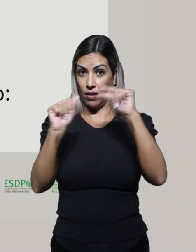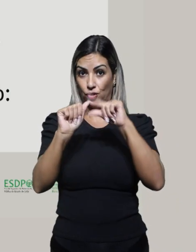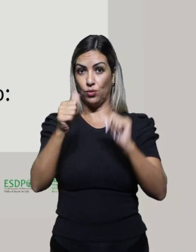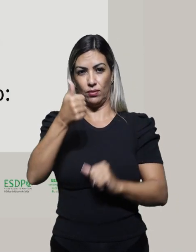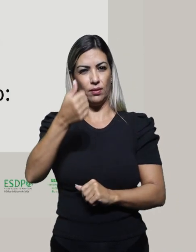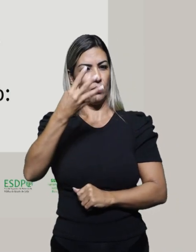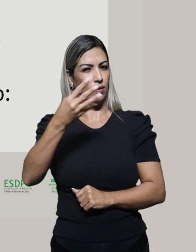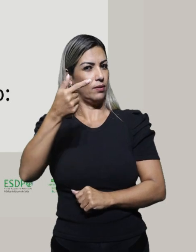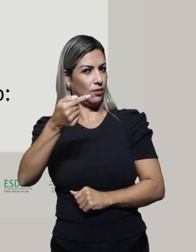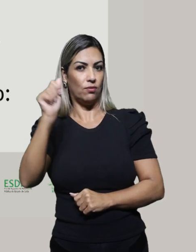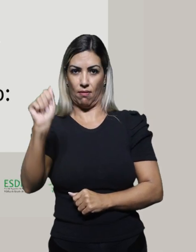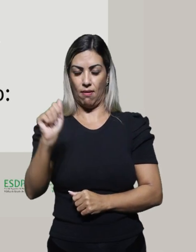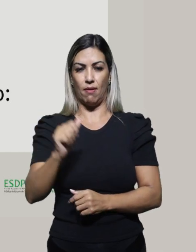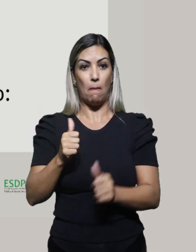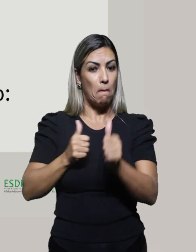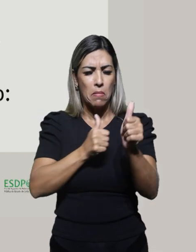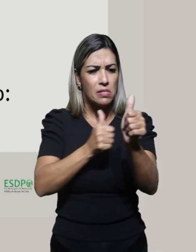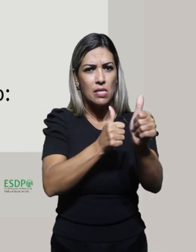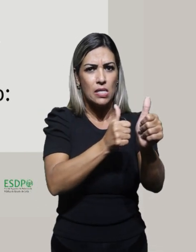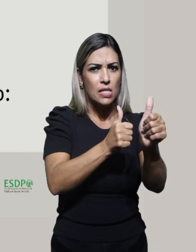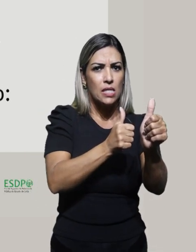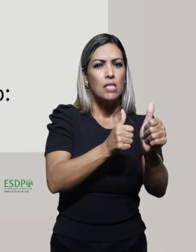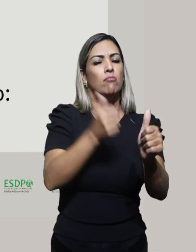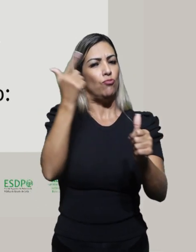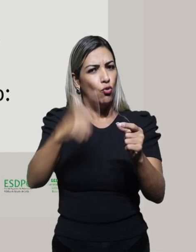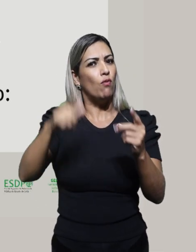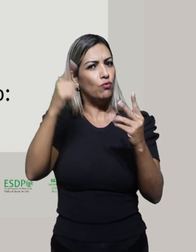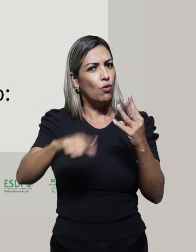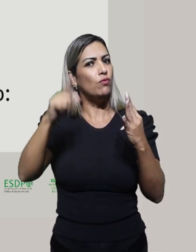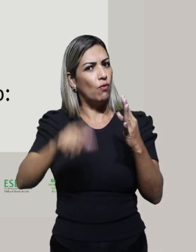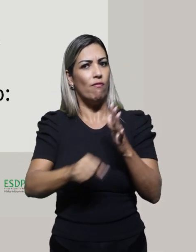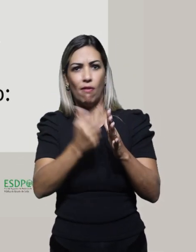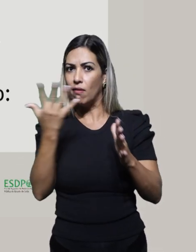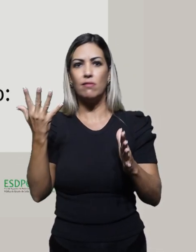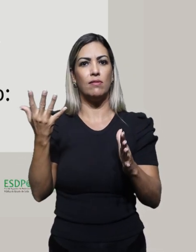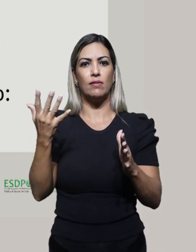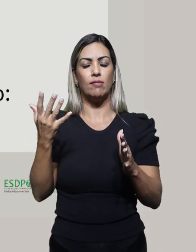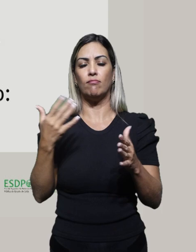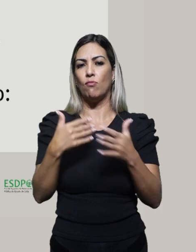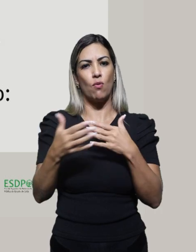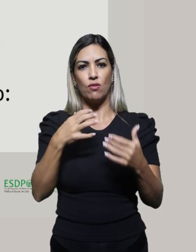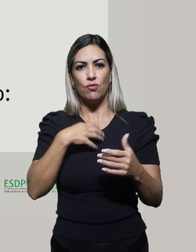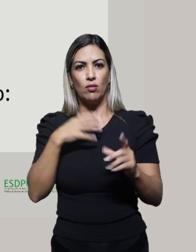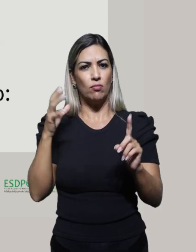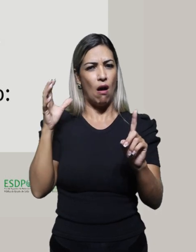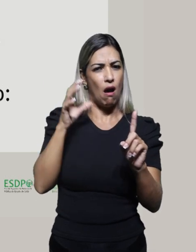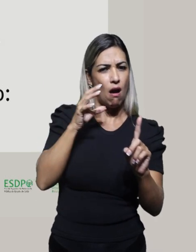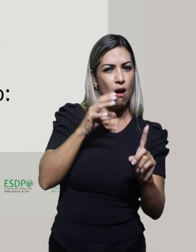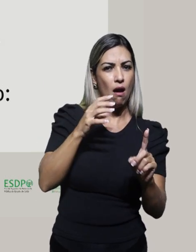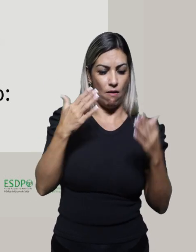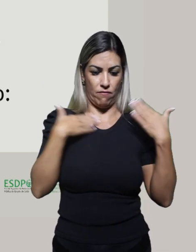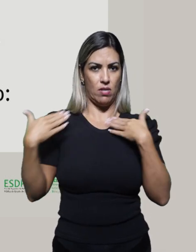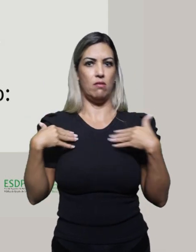Artigo 147-A. Perseguir alguém reiteradamente e por qualquer meio,